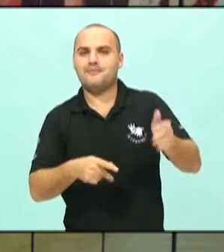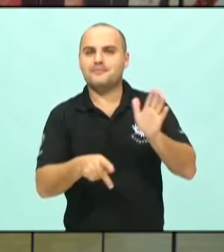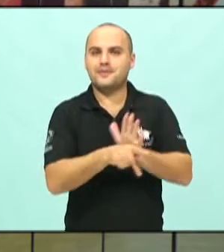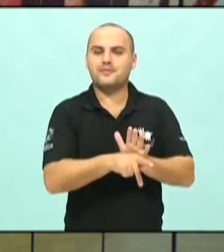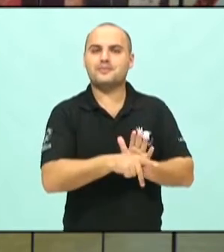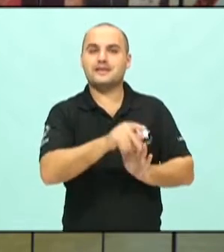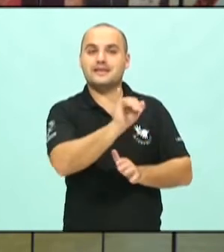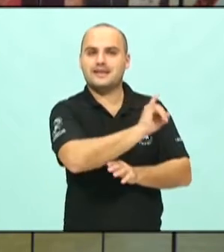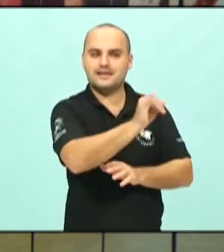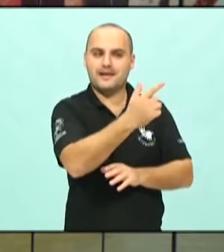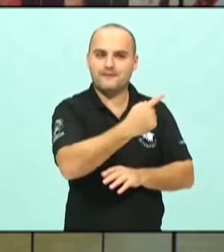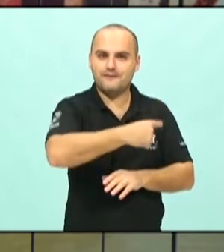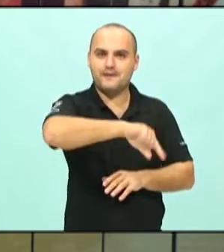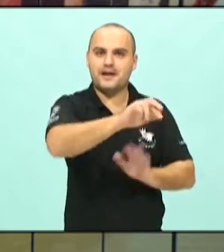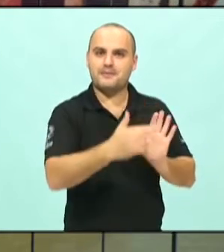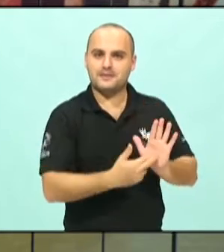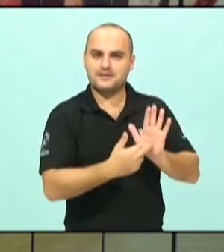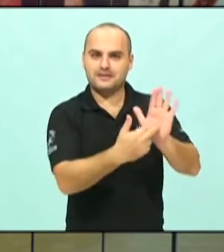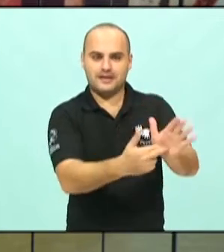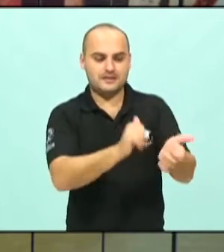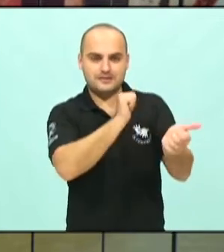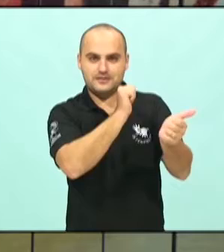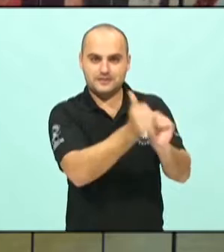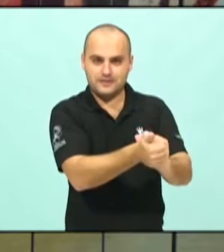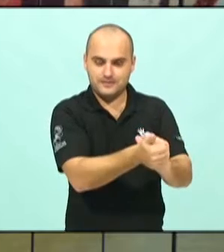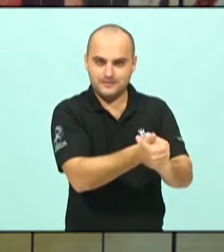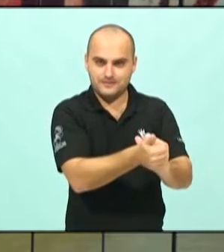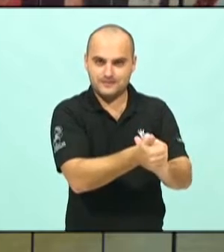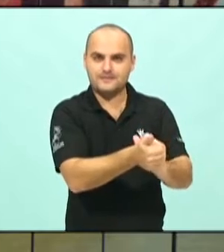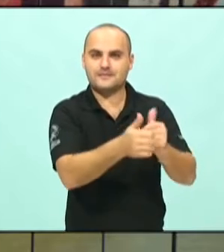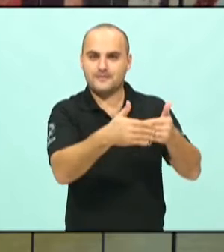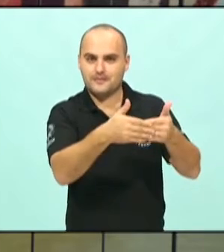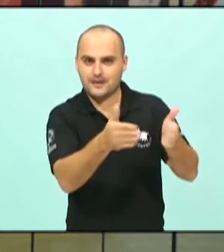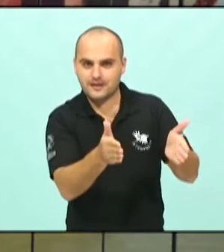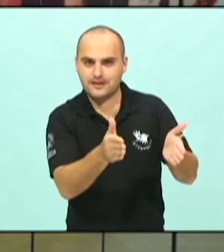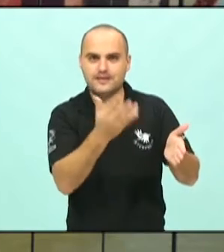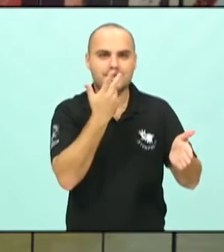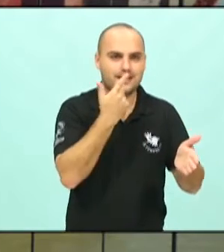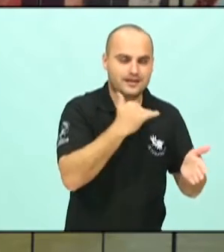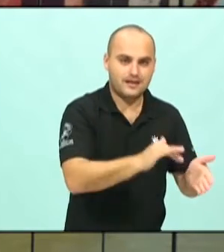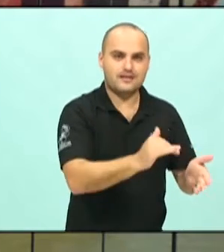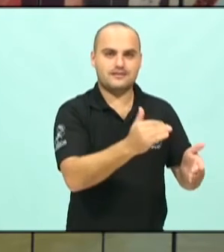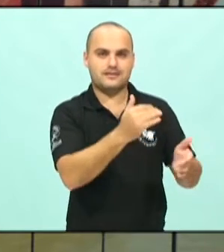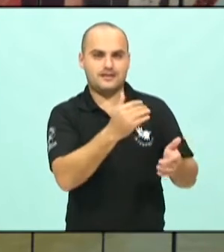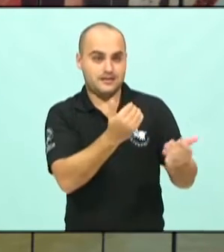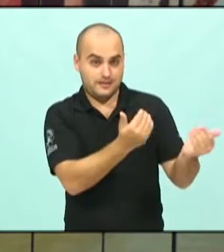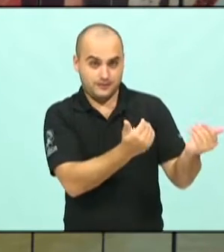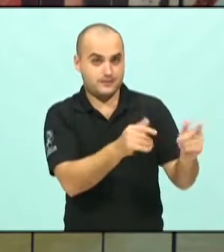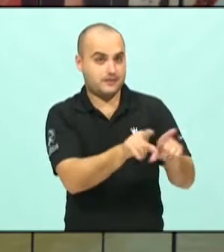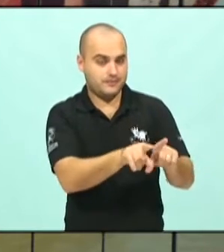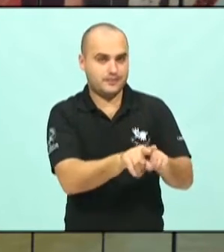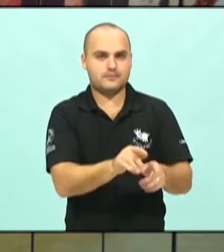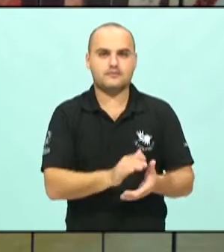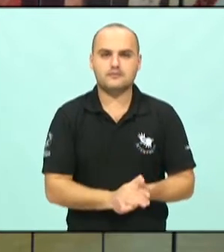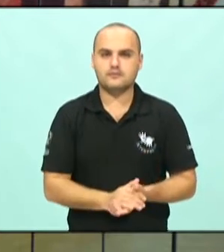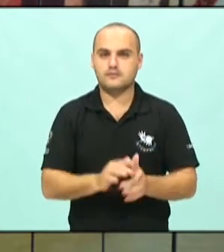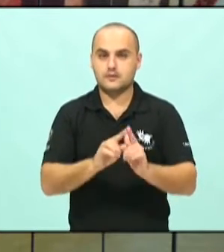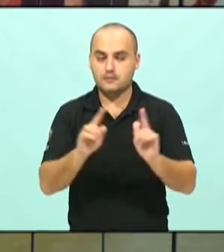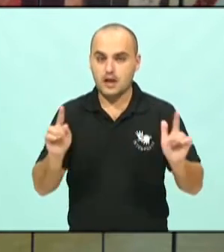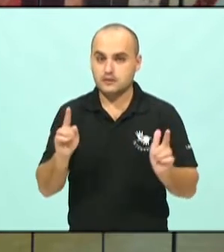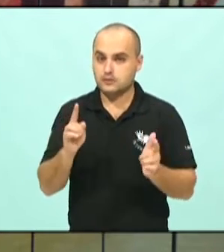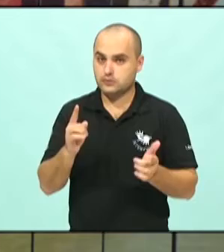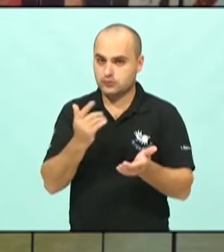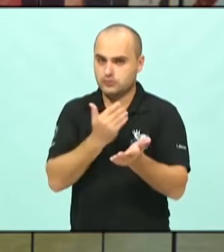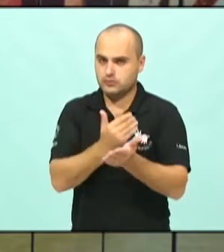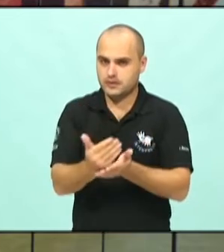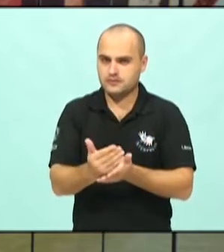vai representar nos Joguinhos Abertos e nos Jogos Abertos Santa Catarina. O que aconteceu no primeiro momento, que não foram todas as,